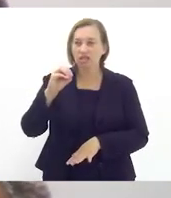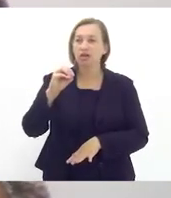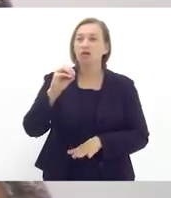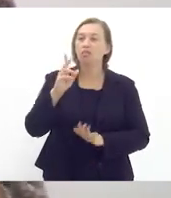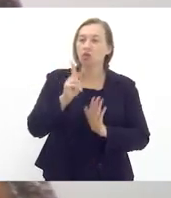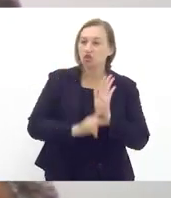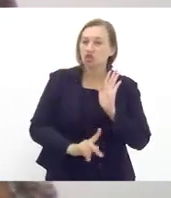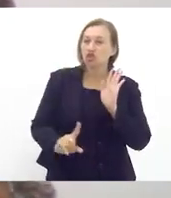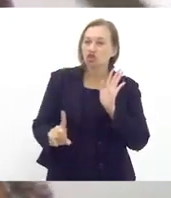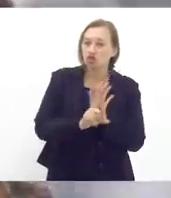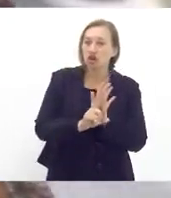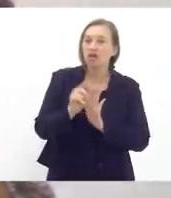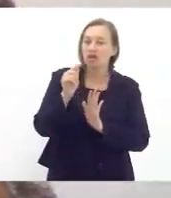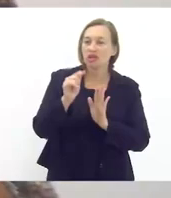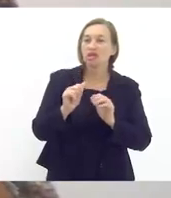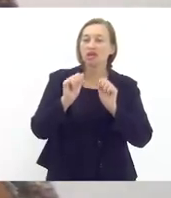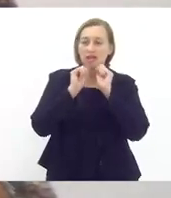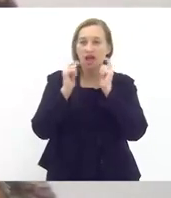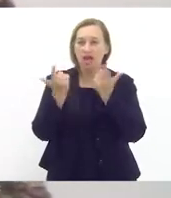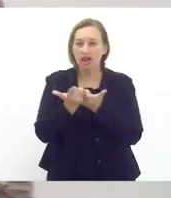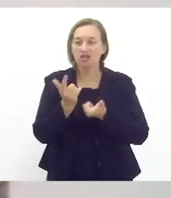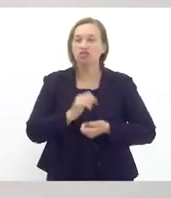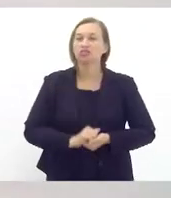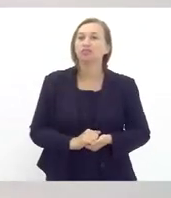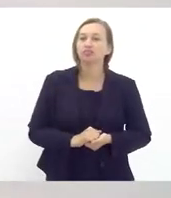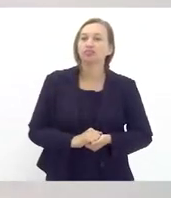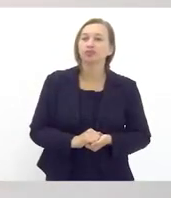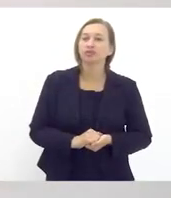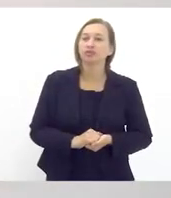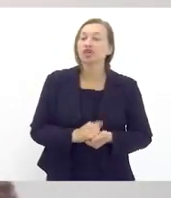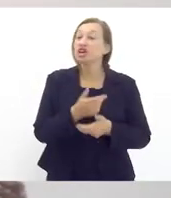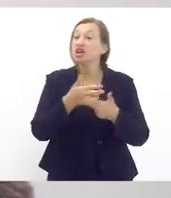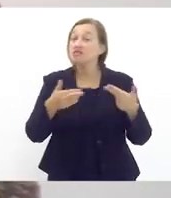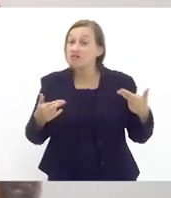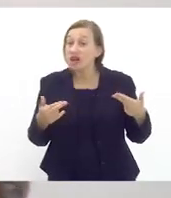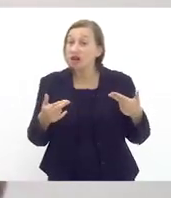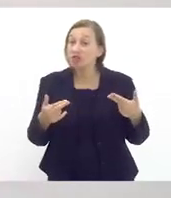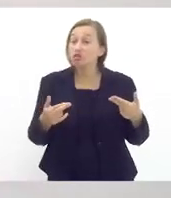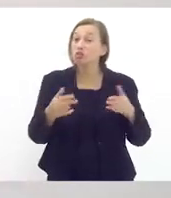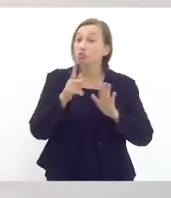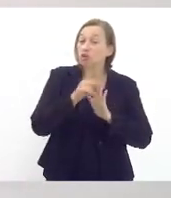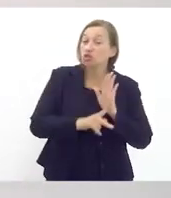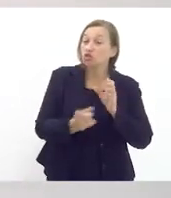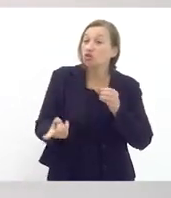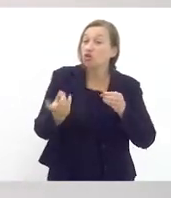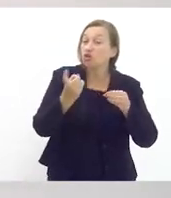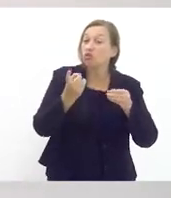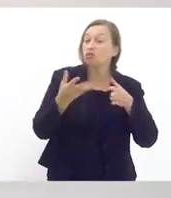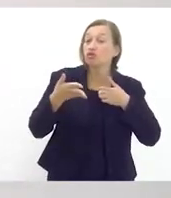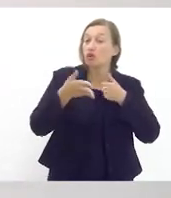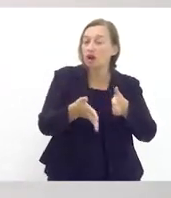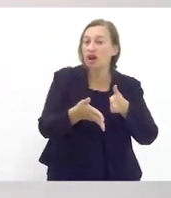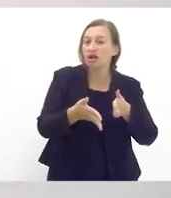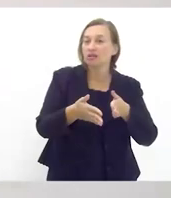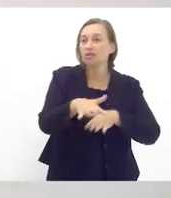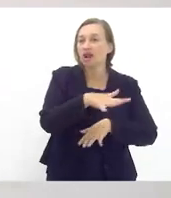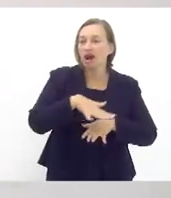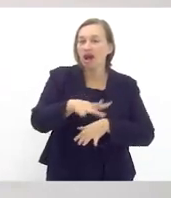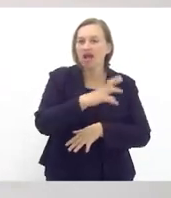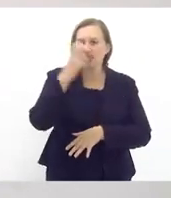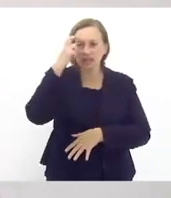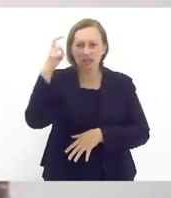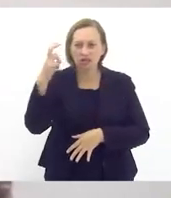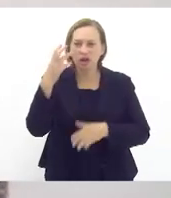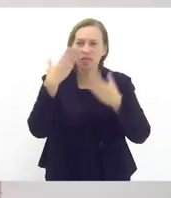de leis aqui nessa Assembleia Legislativa e muitos deles voltados para a área da cultura